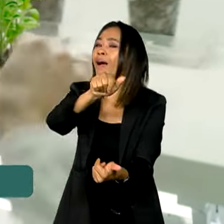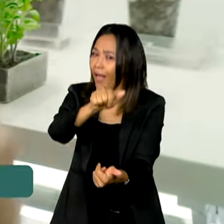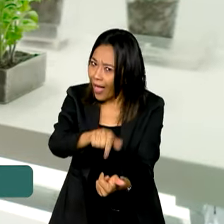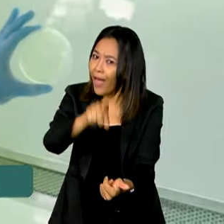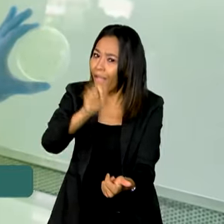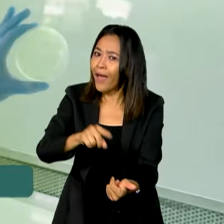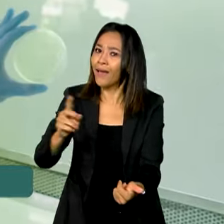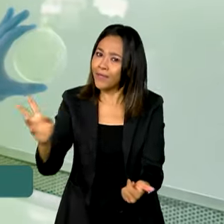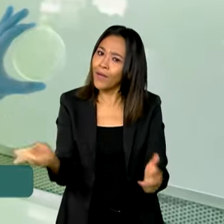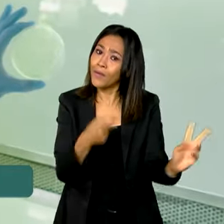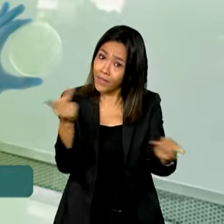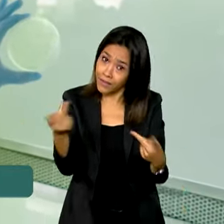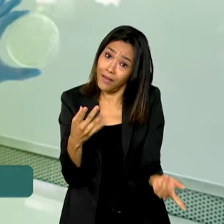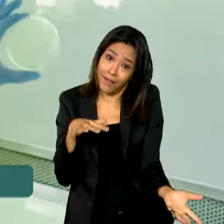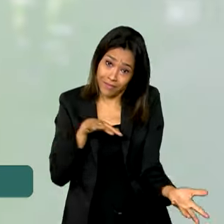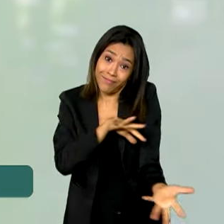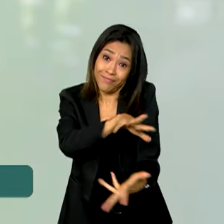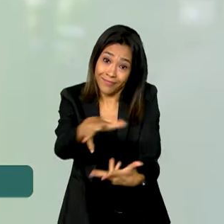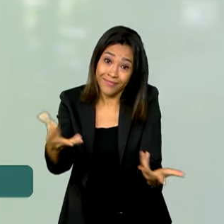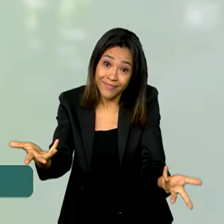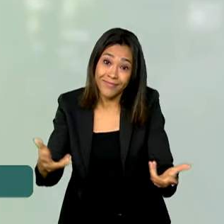mais frequentes em nosso planeta.